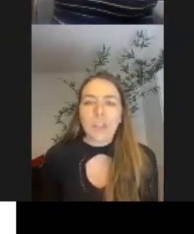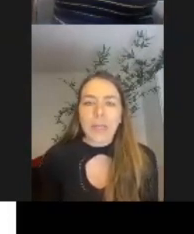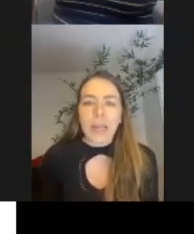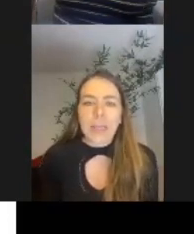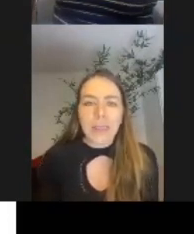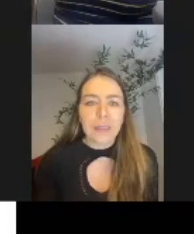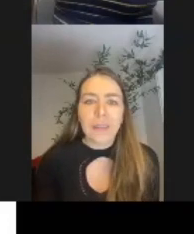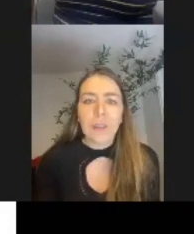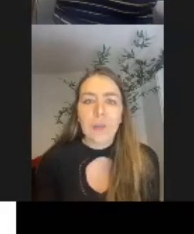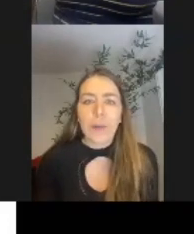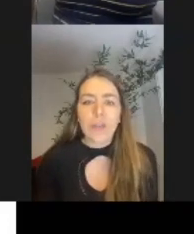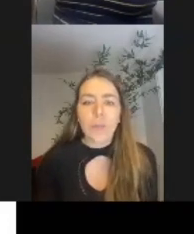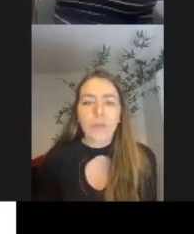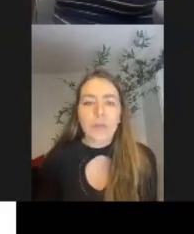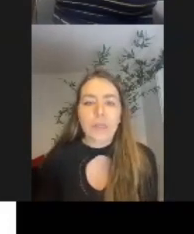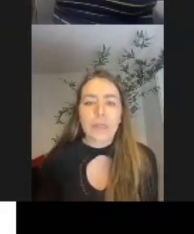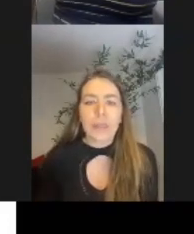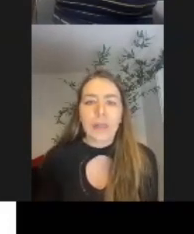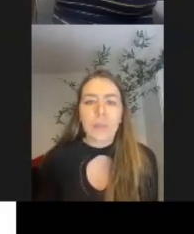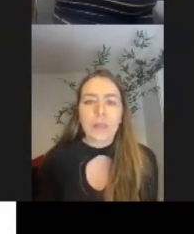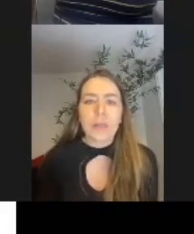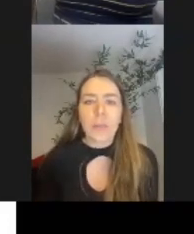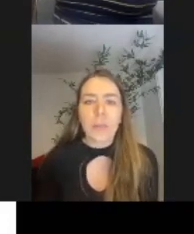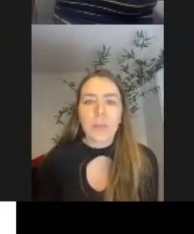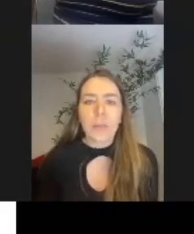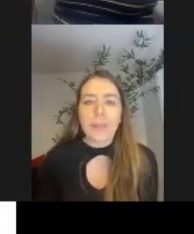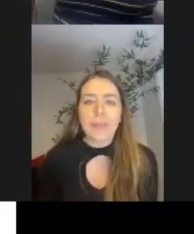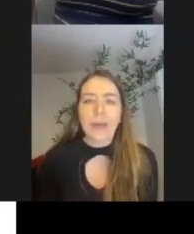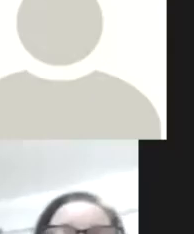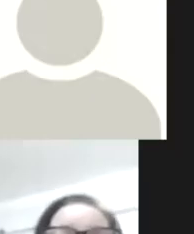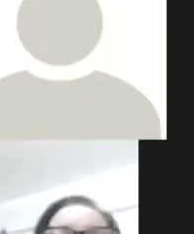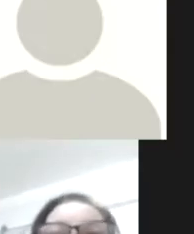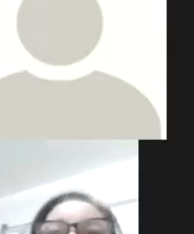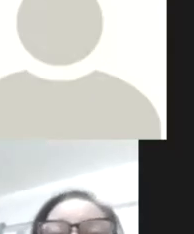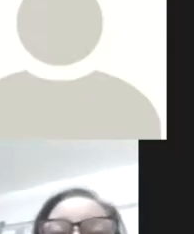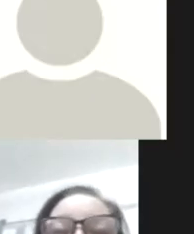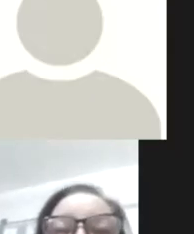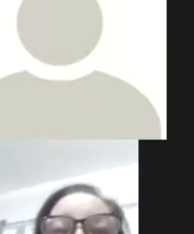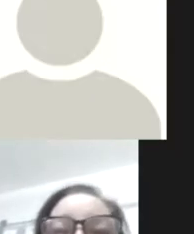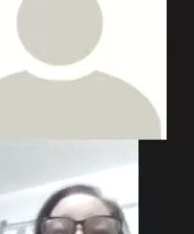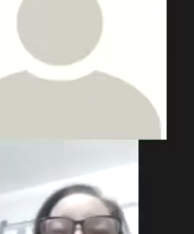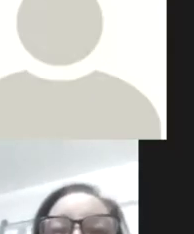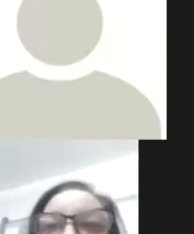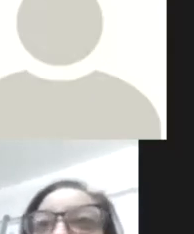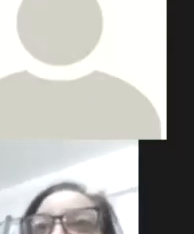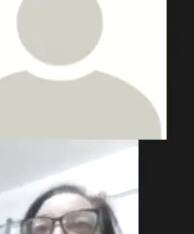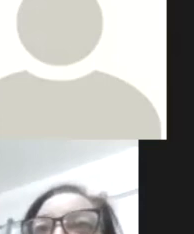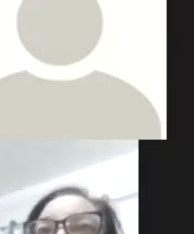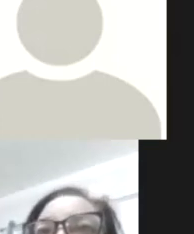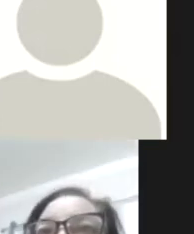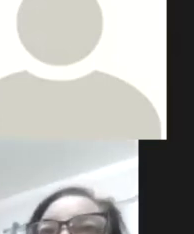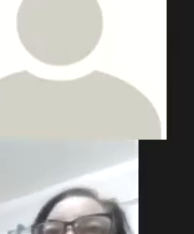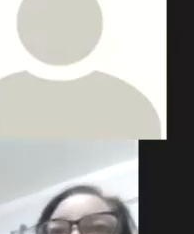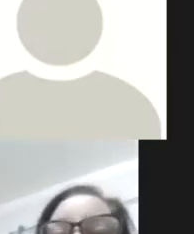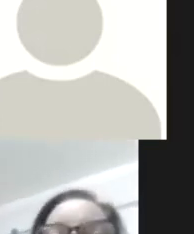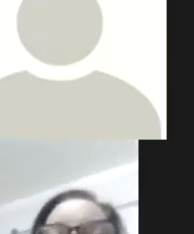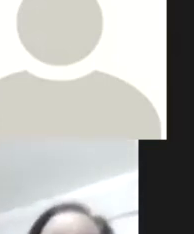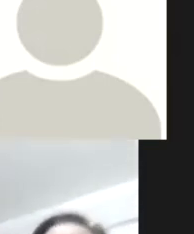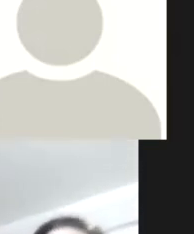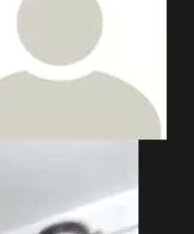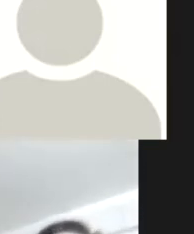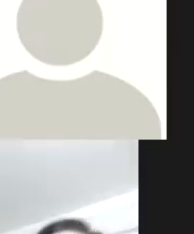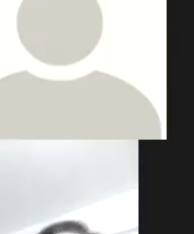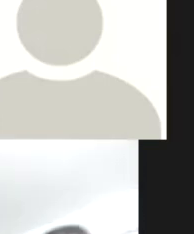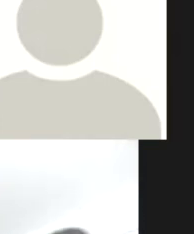lição de casa, eu passo para vocês, tá? Não precisa se preocupar em printar, que eu vou mandar para vocês. Até acertar aí o legume, as